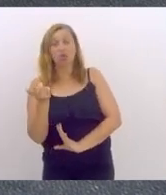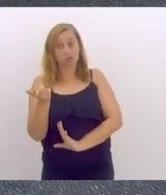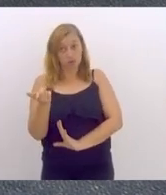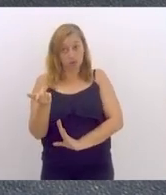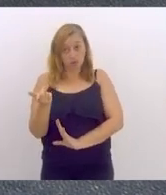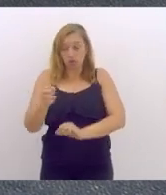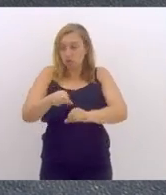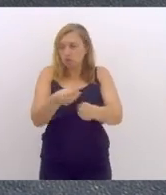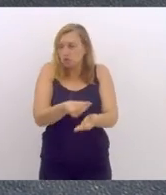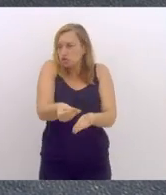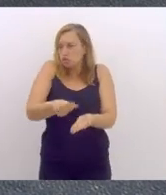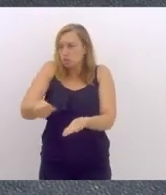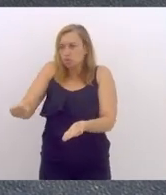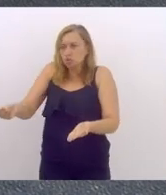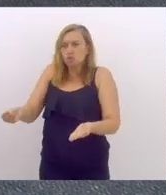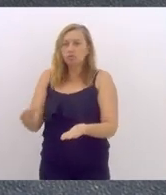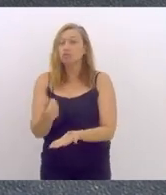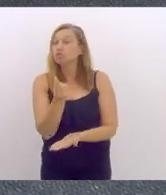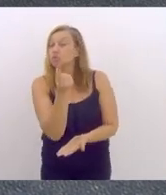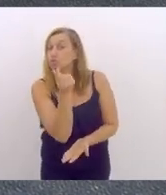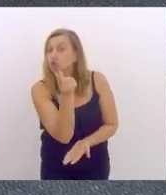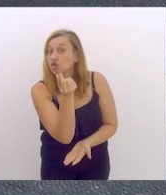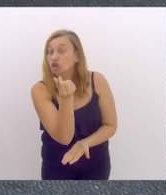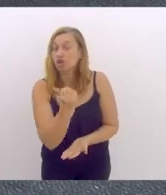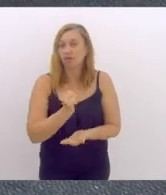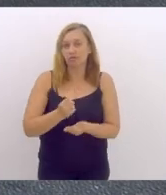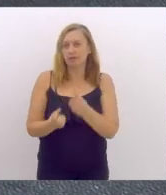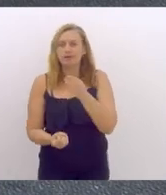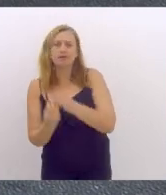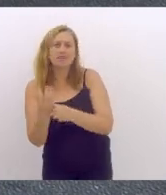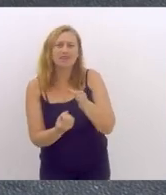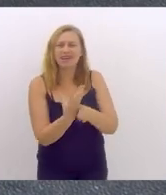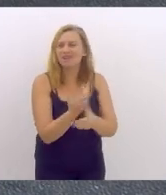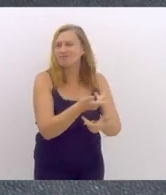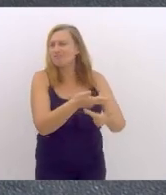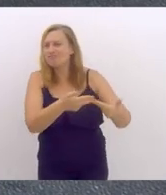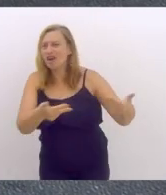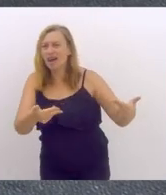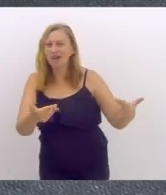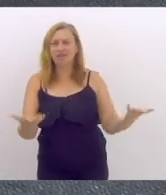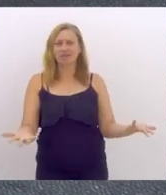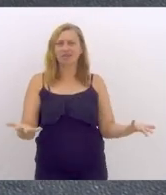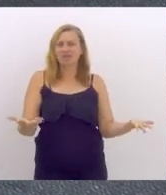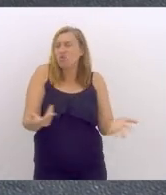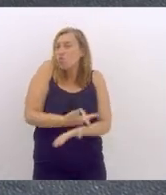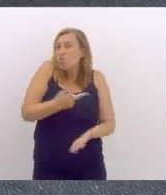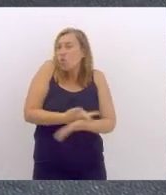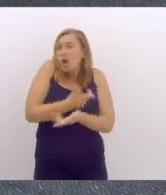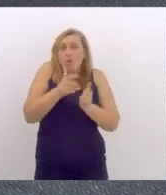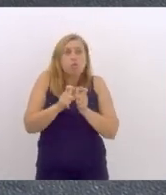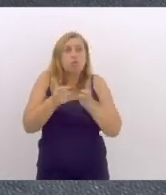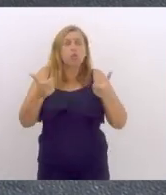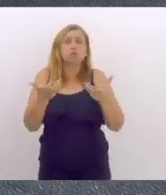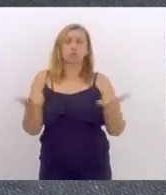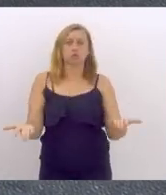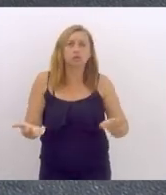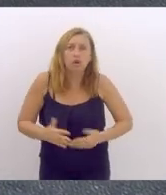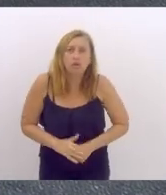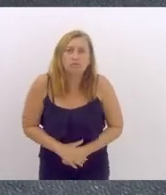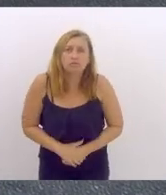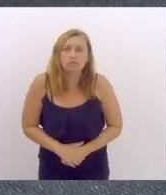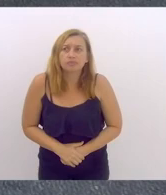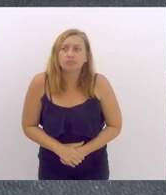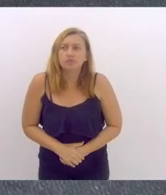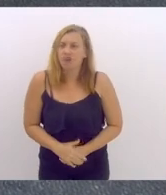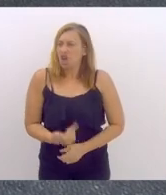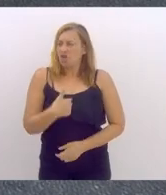distribuição desse dinheiro criação é uma imoralidade só só